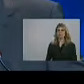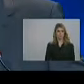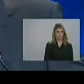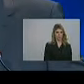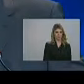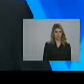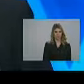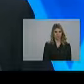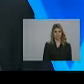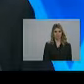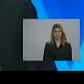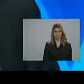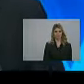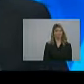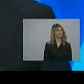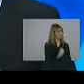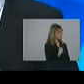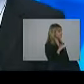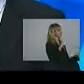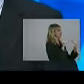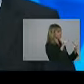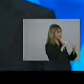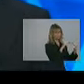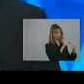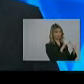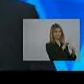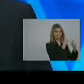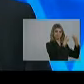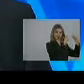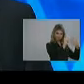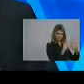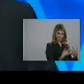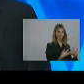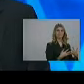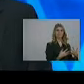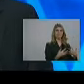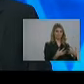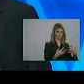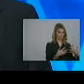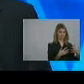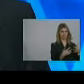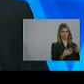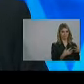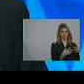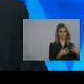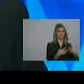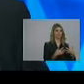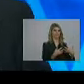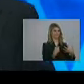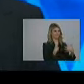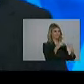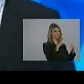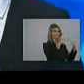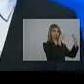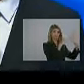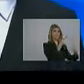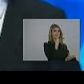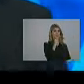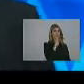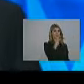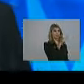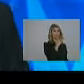Candidato. Concordo também, candidato Crivella, com essa colocação. O Beltrame daqui a pouco está botando o nosso policiais para usar estilingue. Ele está aí há